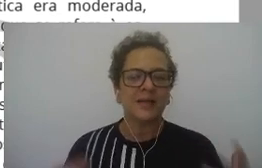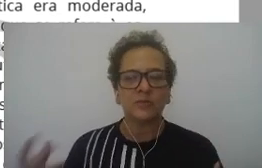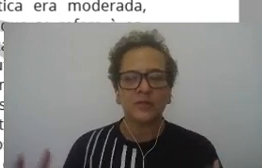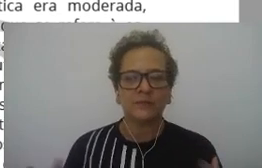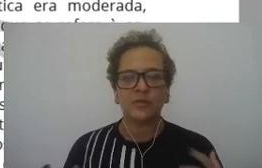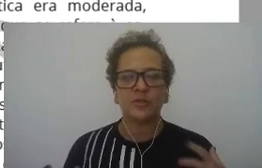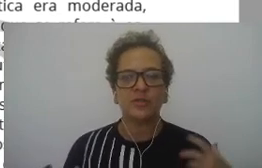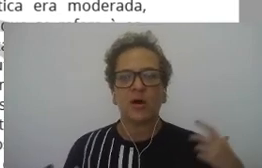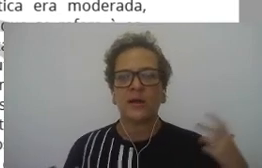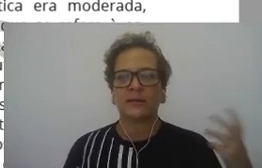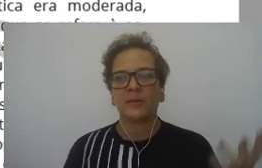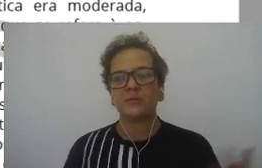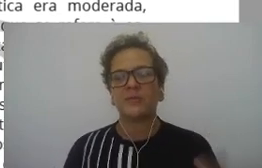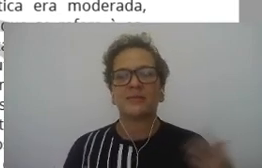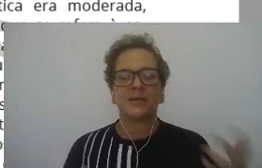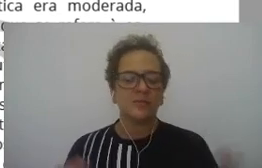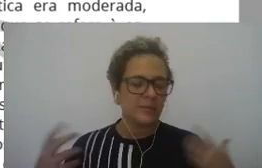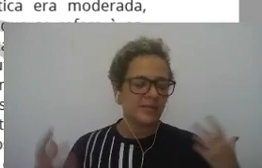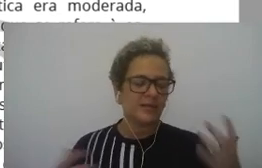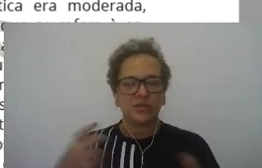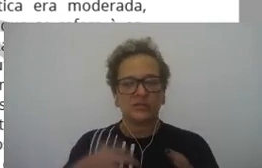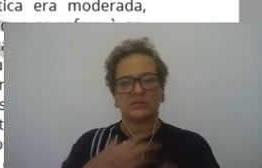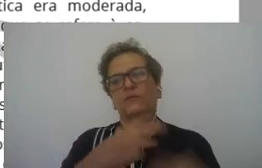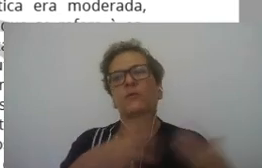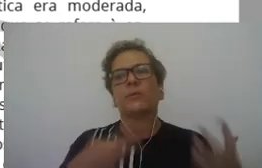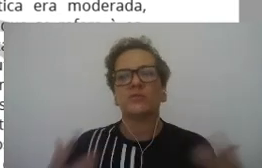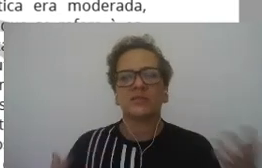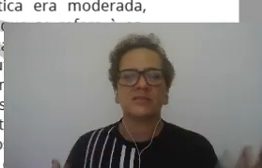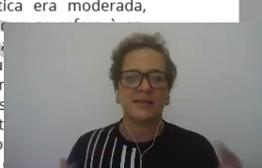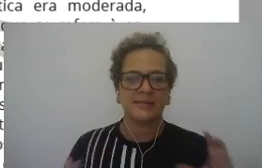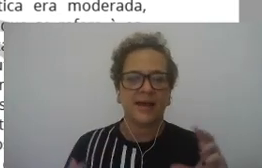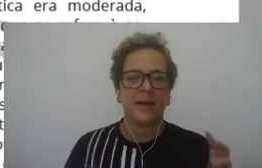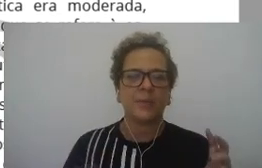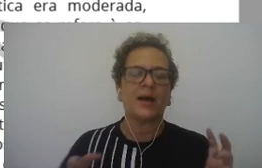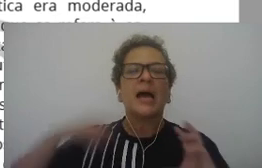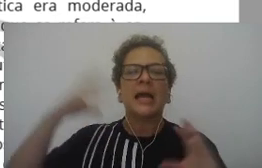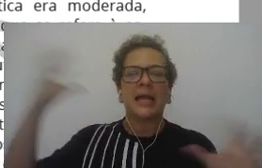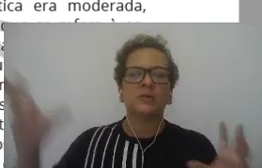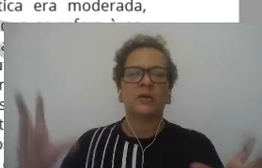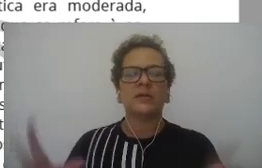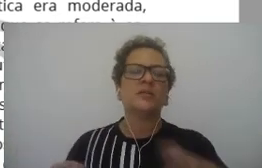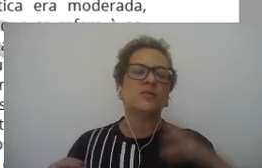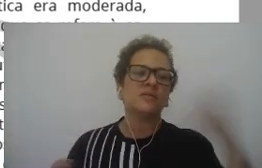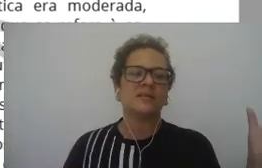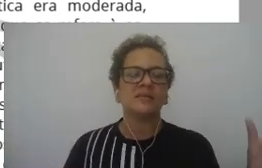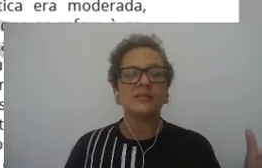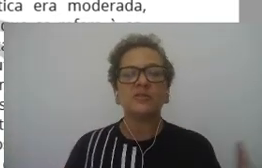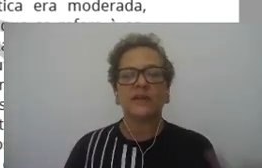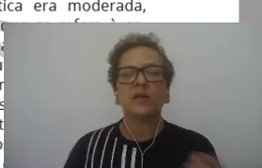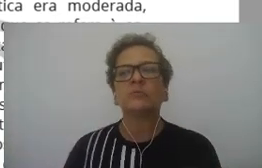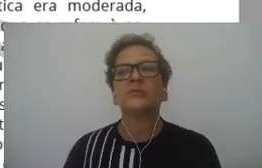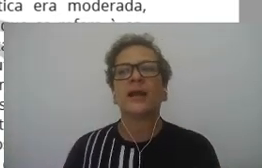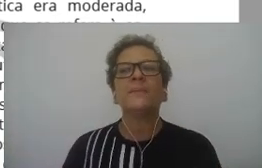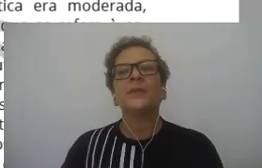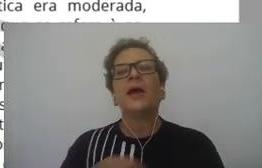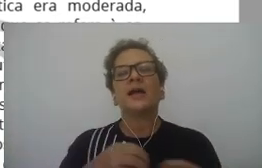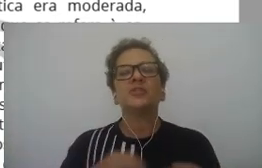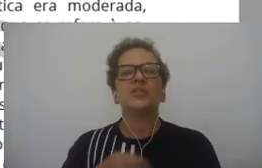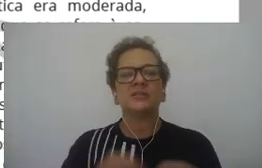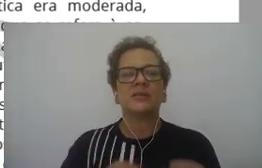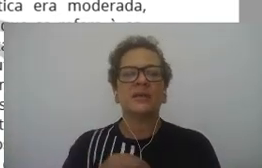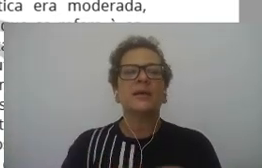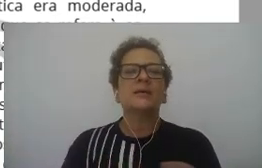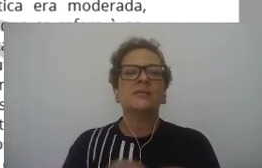for pesquisar nos livros de história tá mesmo nas grandes obras artísticas foram produzidos nessa época lá no Oriente Com certeza a gente vai encontrar